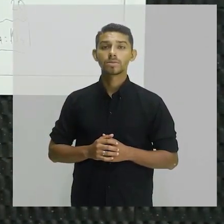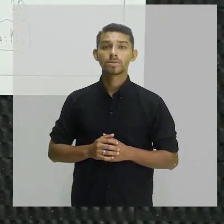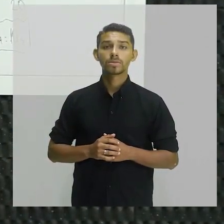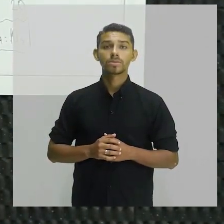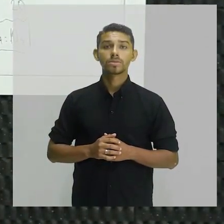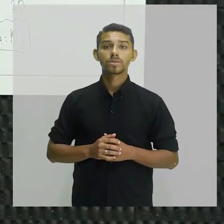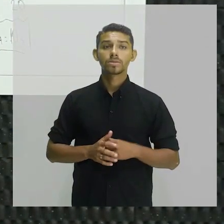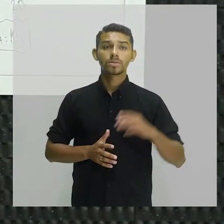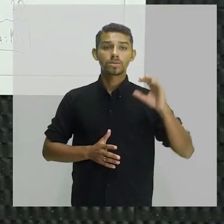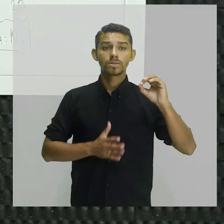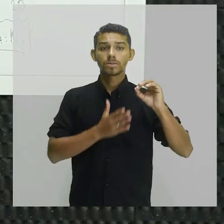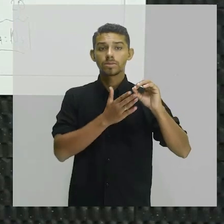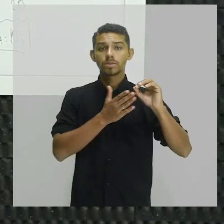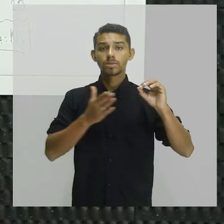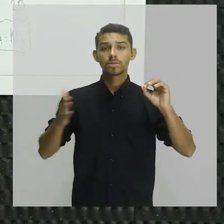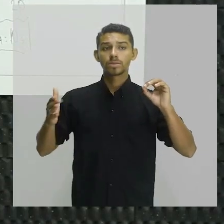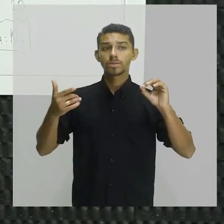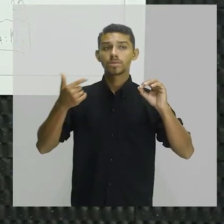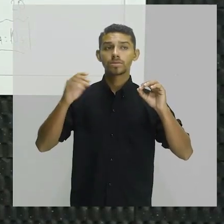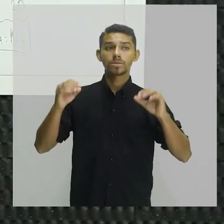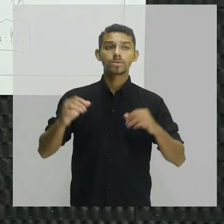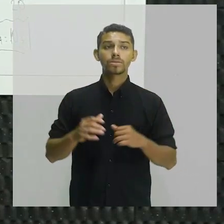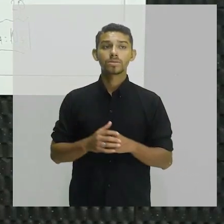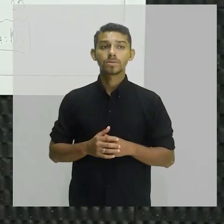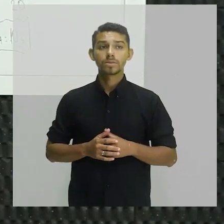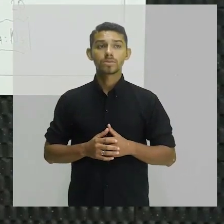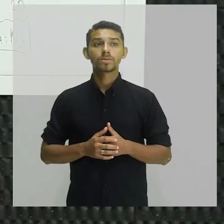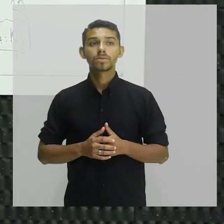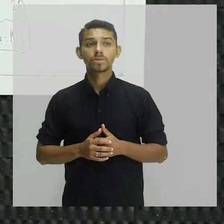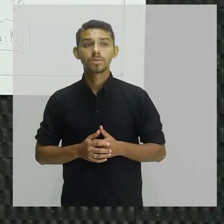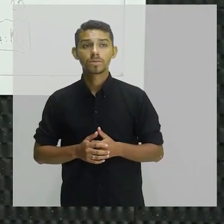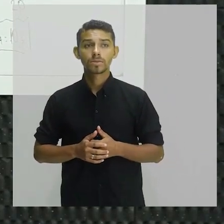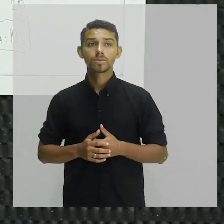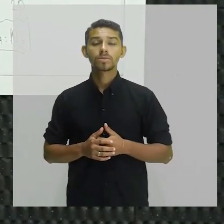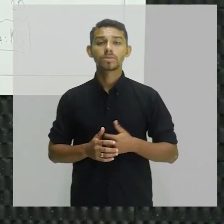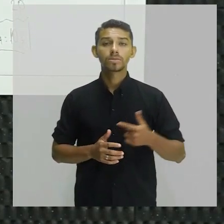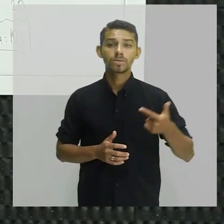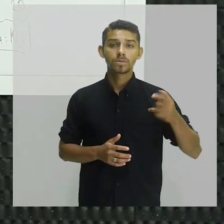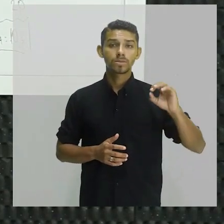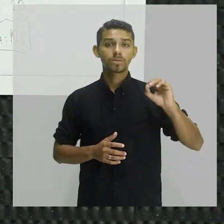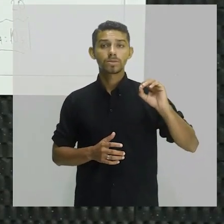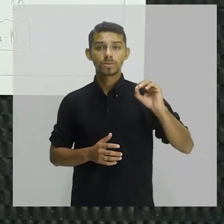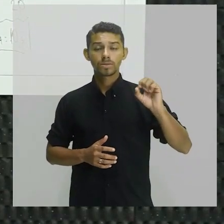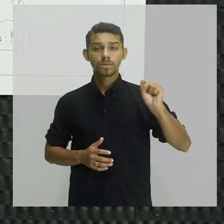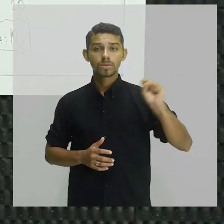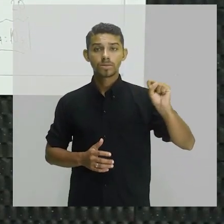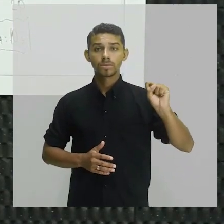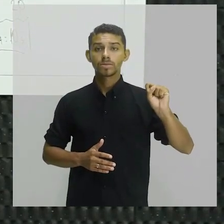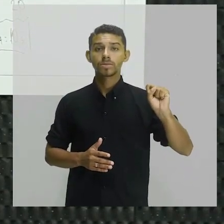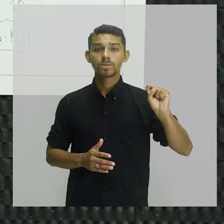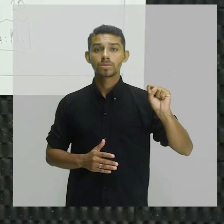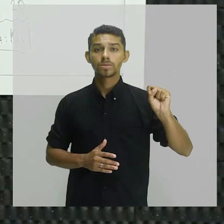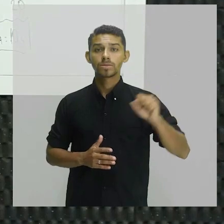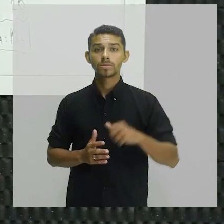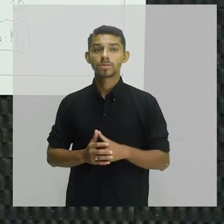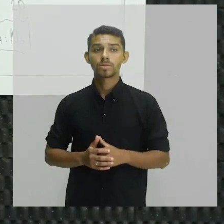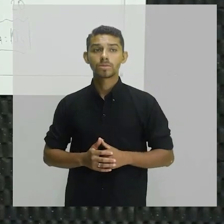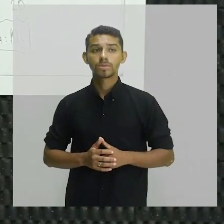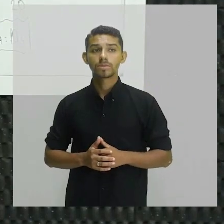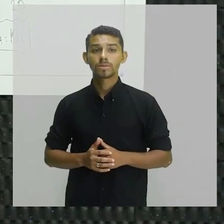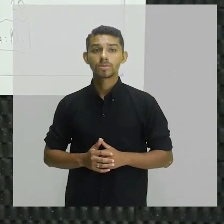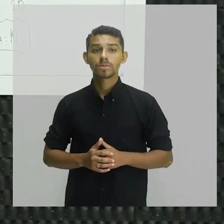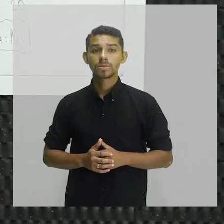ele vai do 0 até o 200 em 20 segundos, não é? Em 20 segundos, né? Do 0